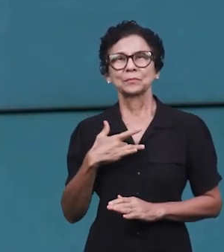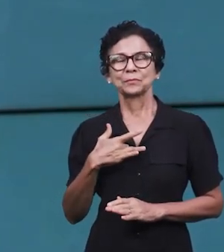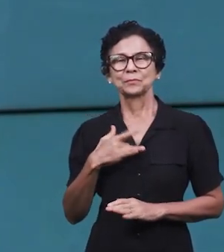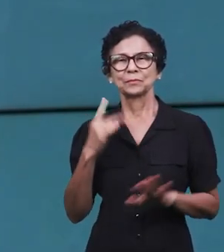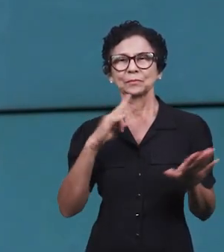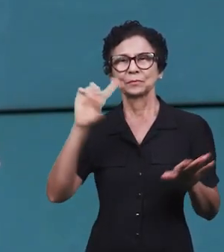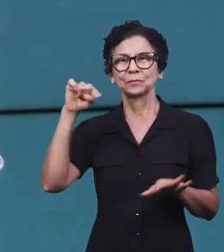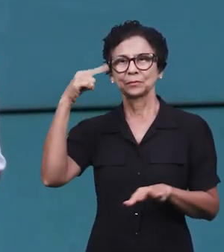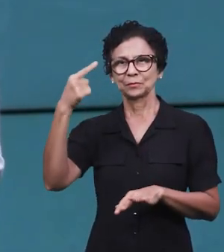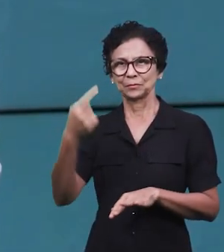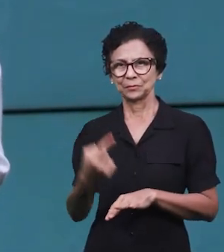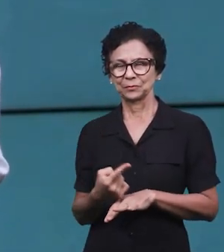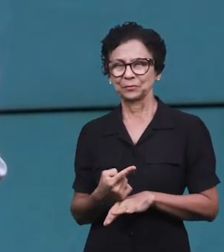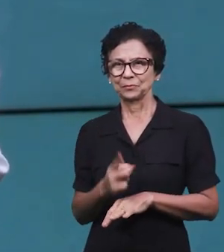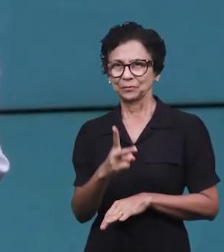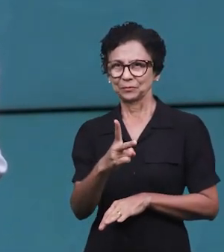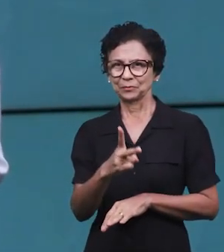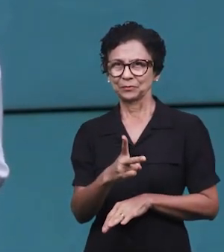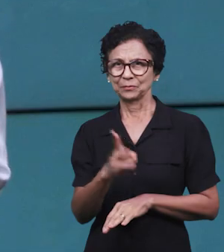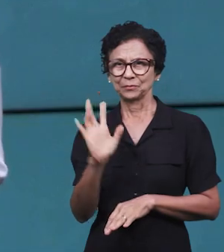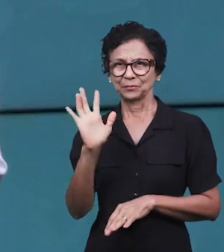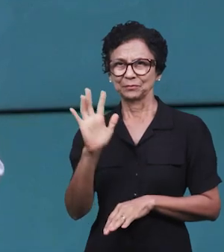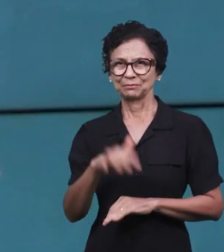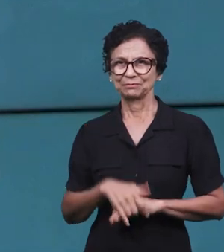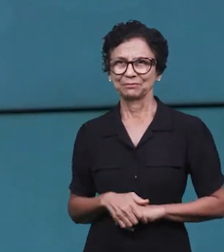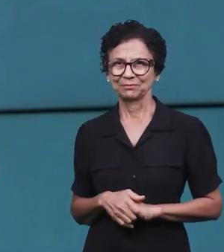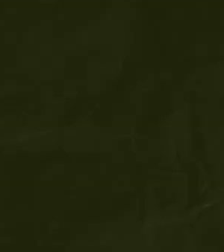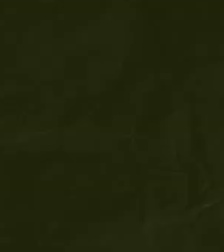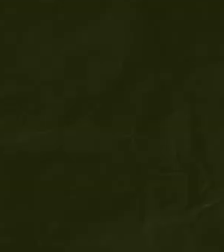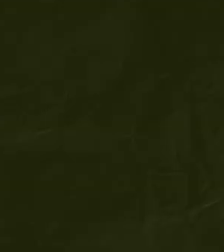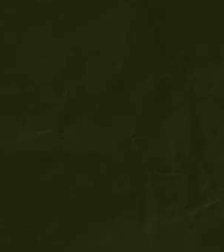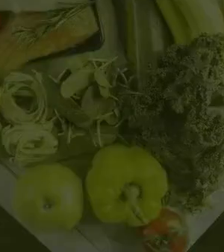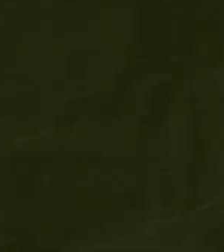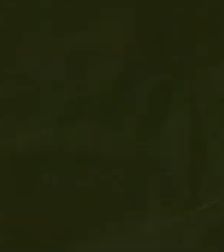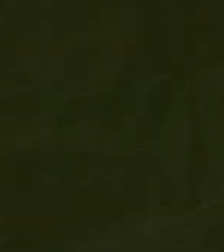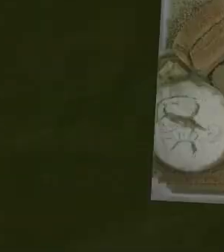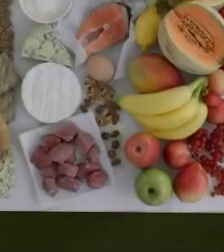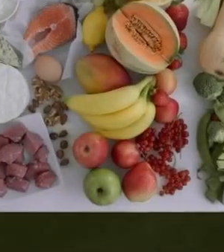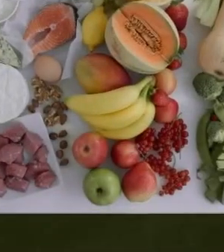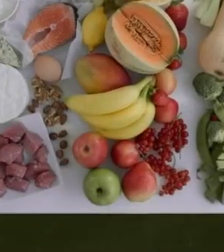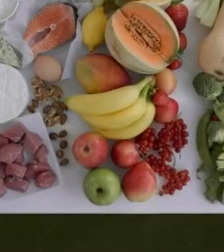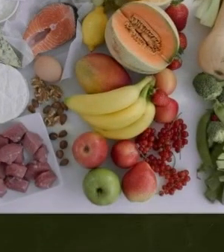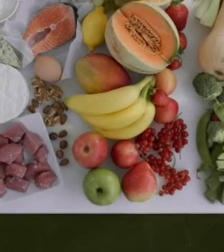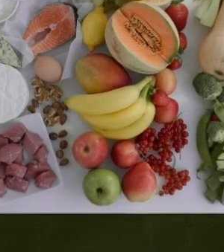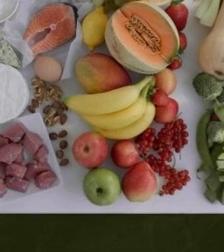Te aguardo na semana que vem para mais um tema relevante. Até mais!